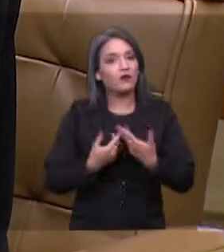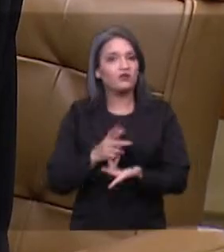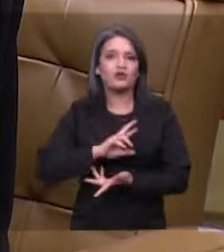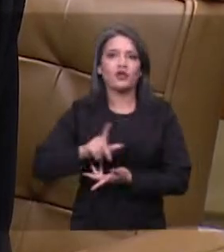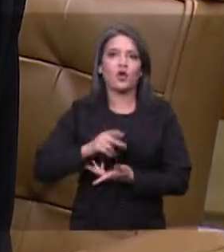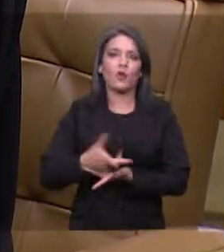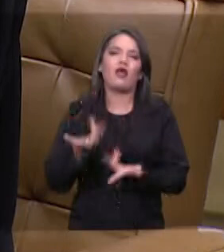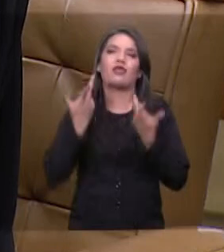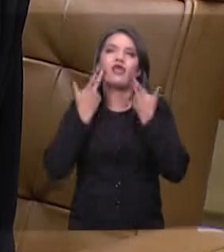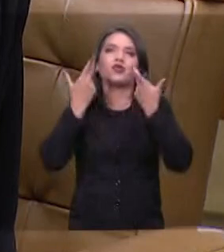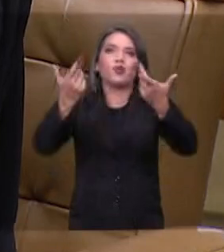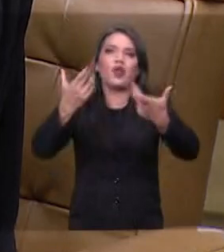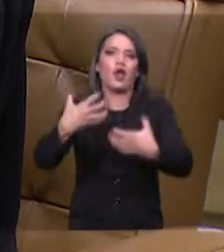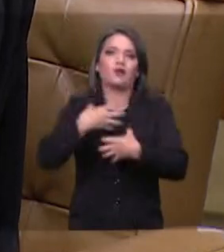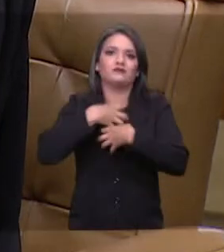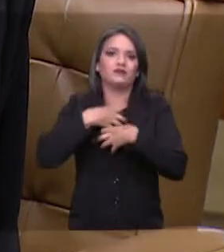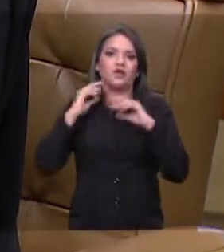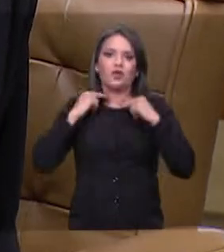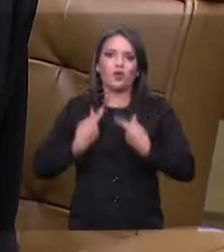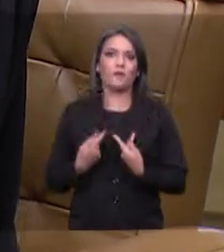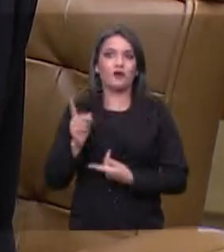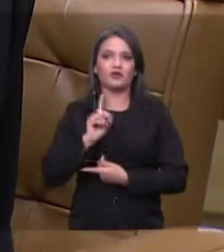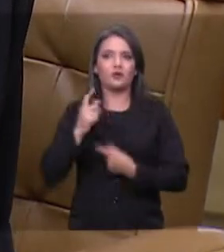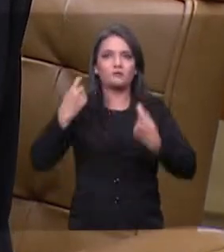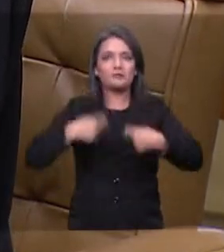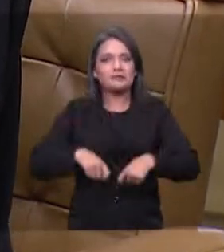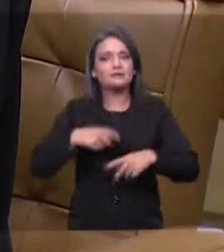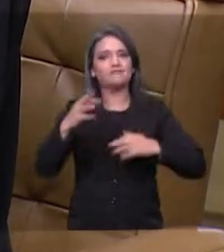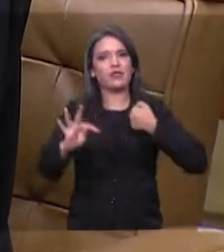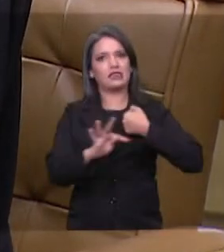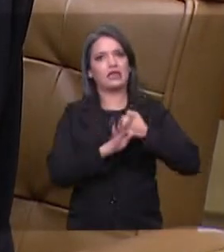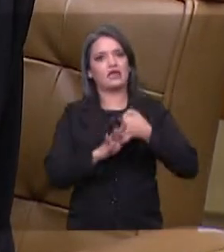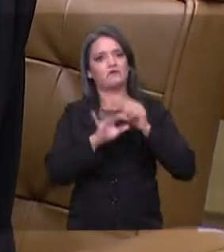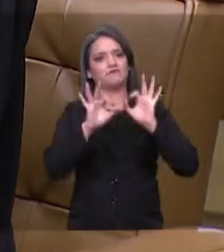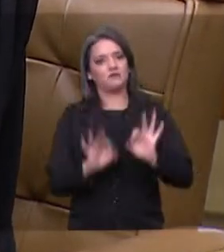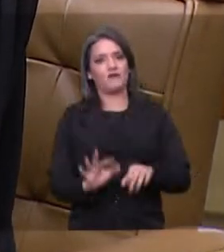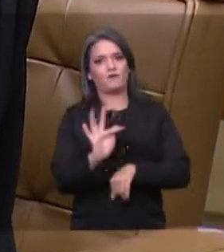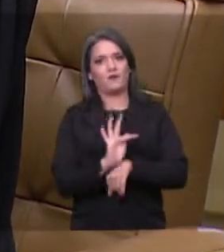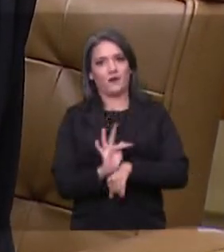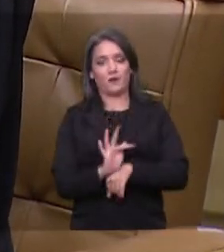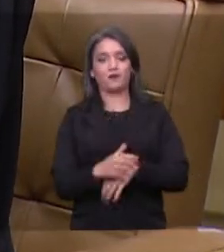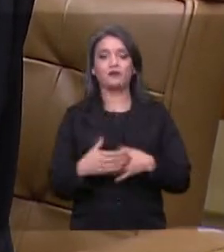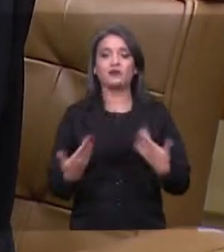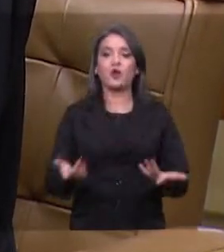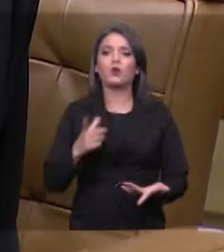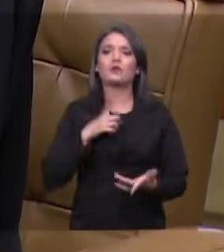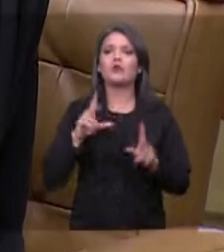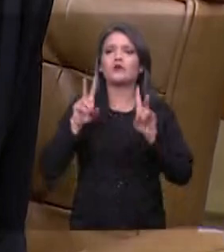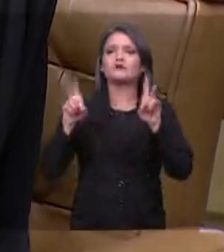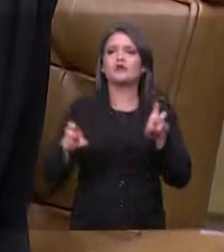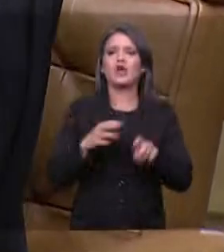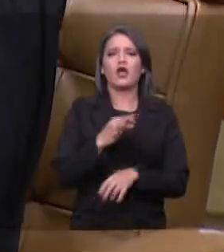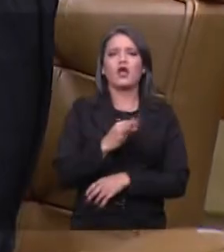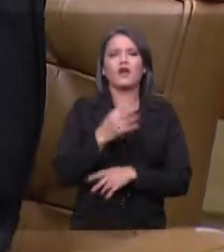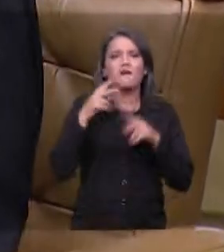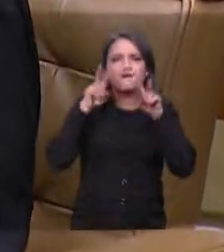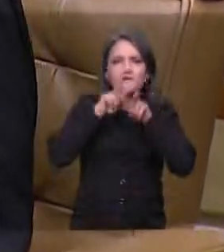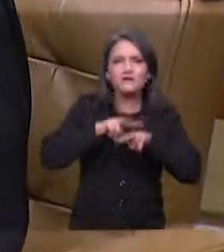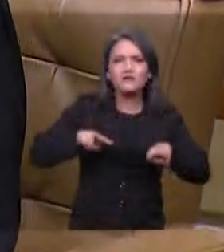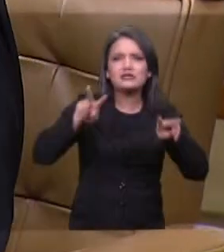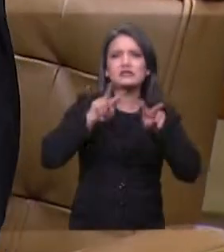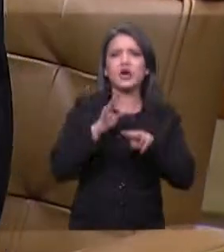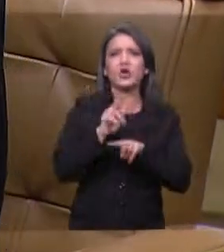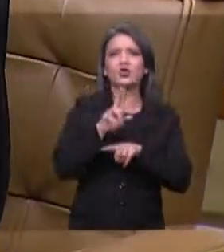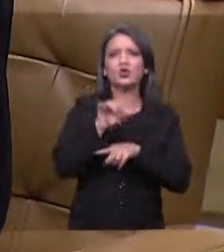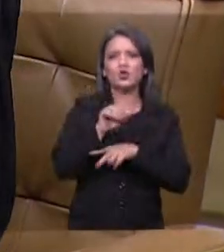humana. Neste ponto, gostaria de citar o fenômeno conhecido como tunnel vision, ou visão de túnel, que